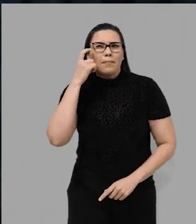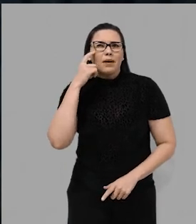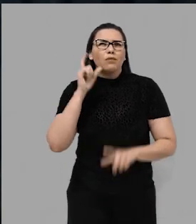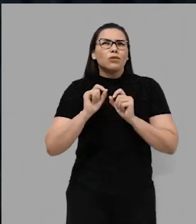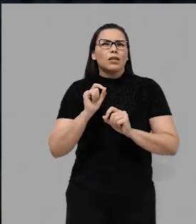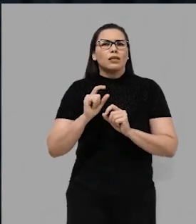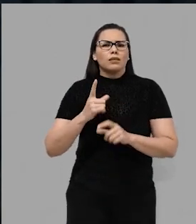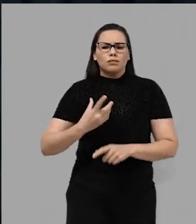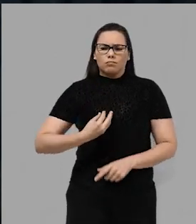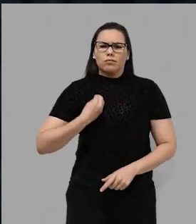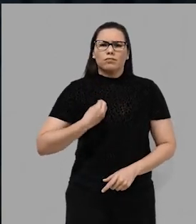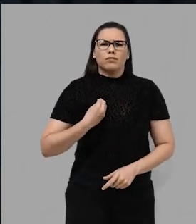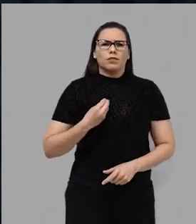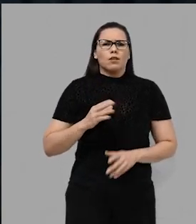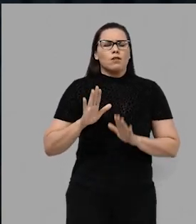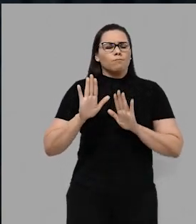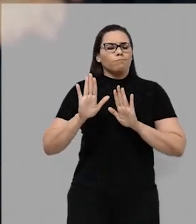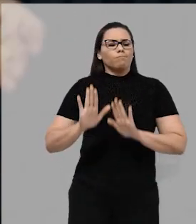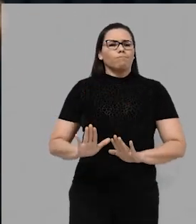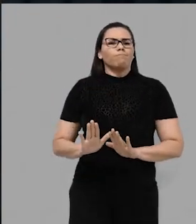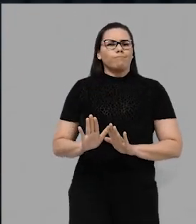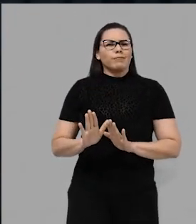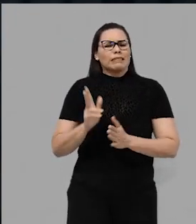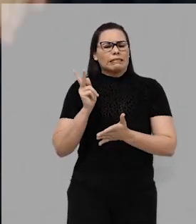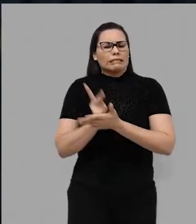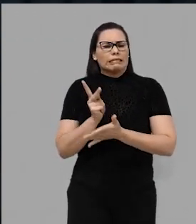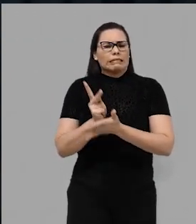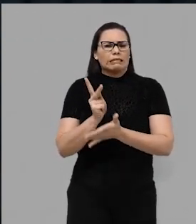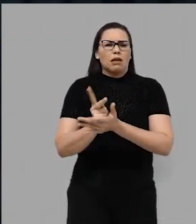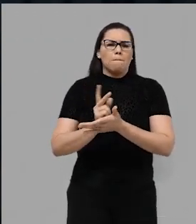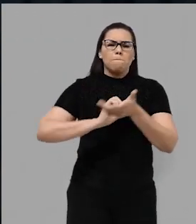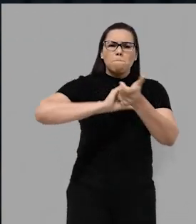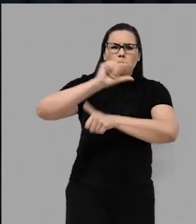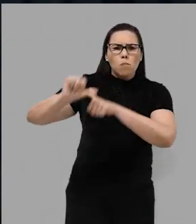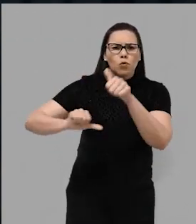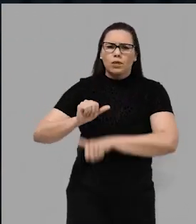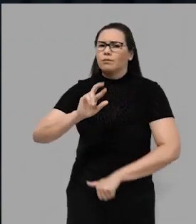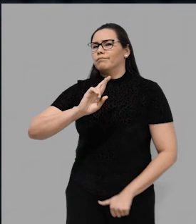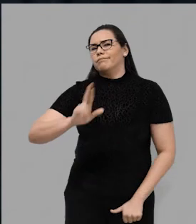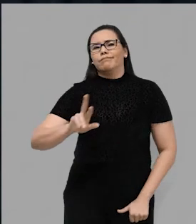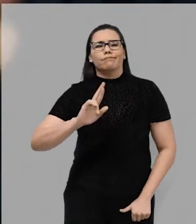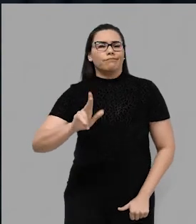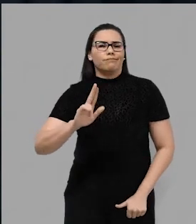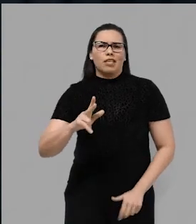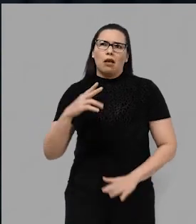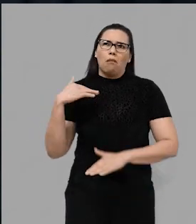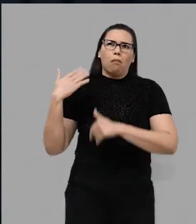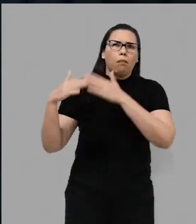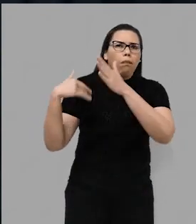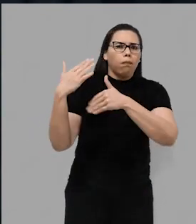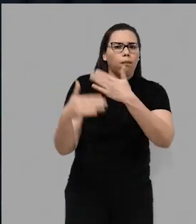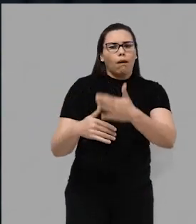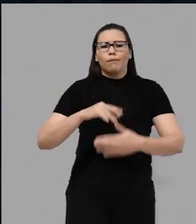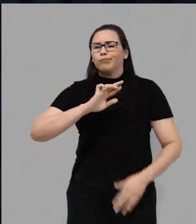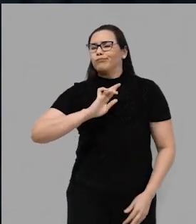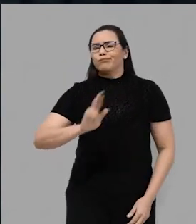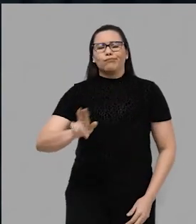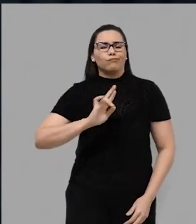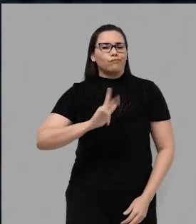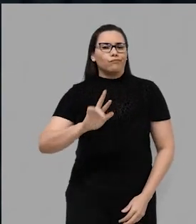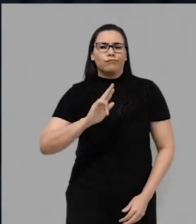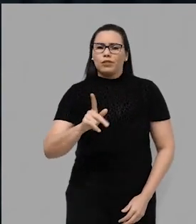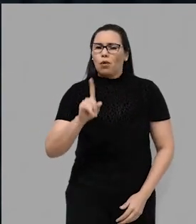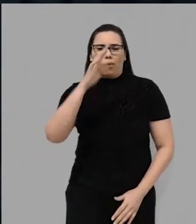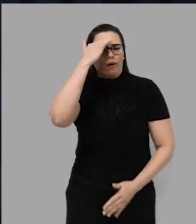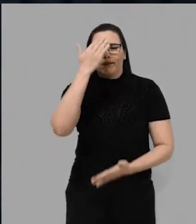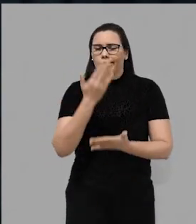que os seres vivos poderiam sofrer um processo de mudanças ao longo de milhares e milhares de gerações. Ele não era evolucionista